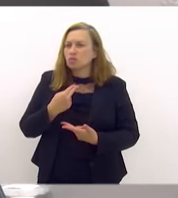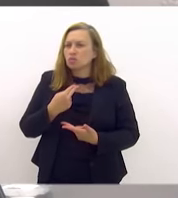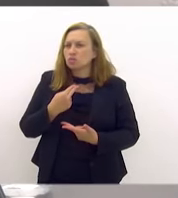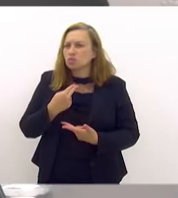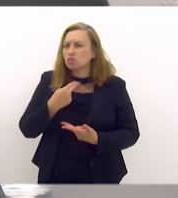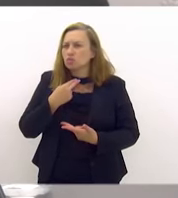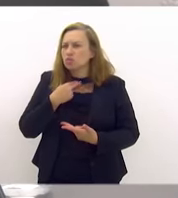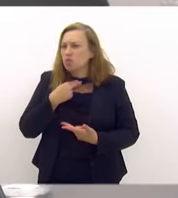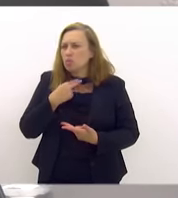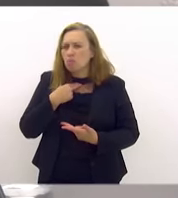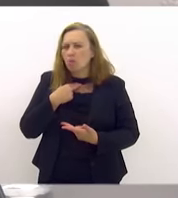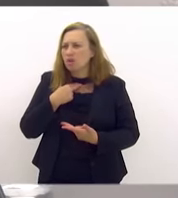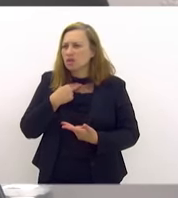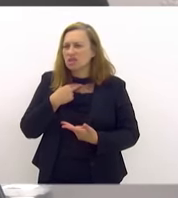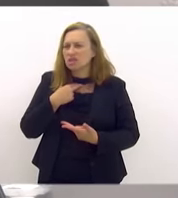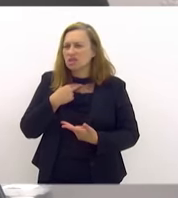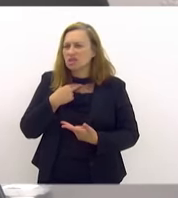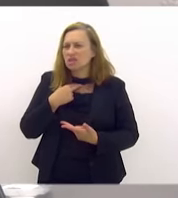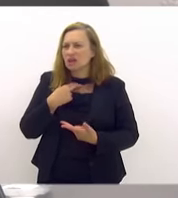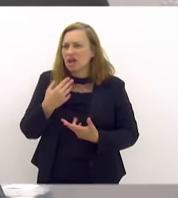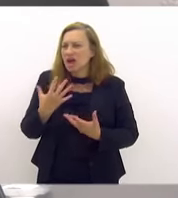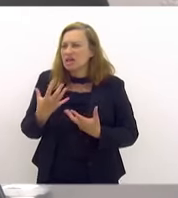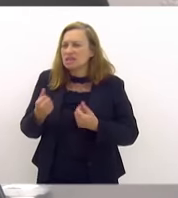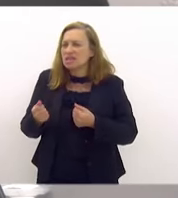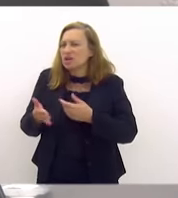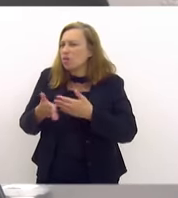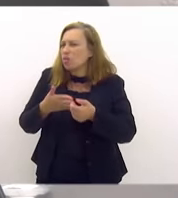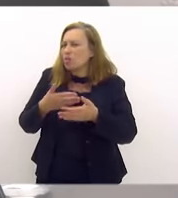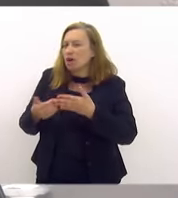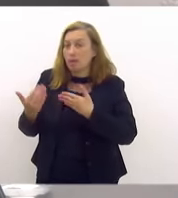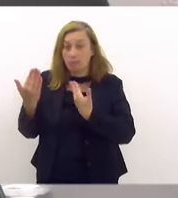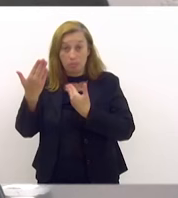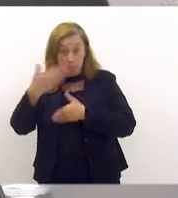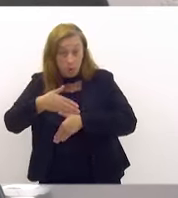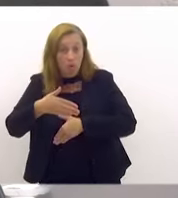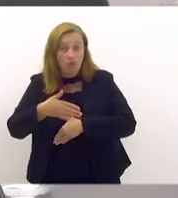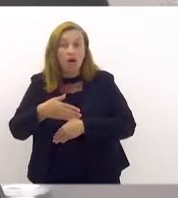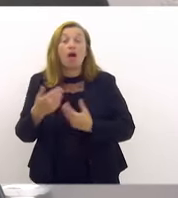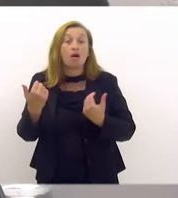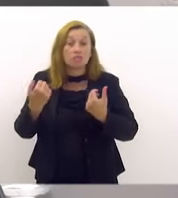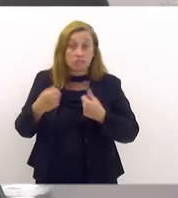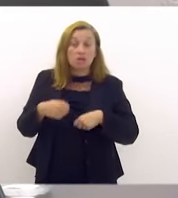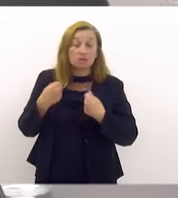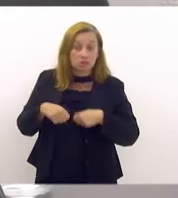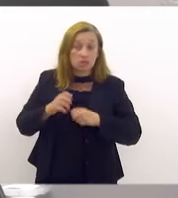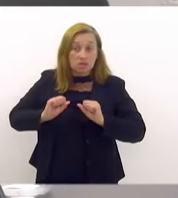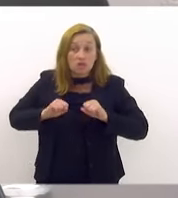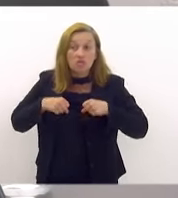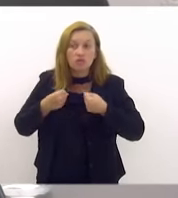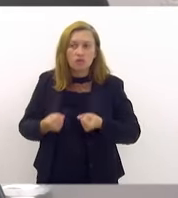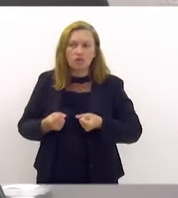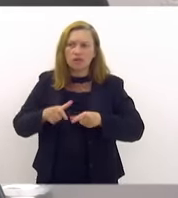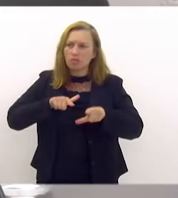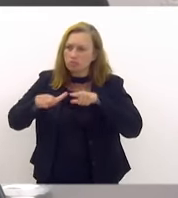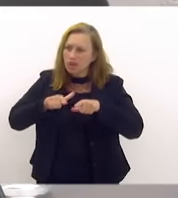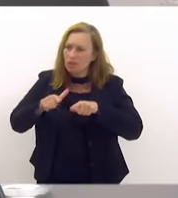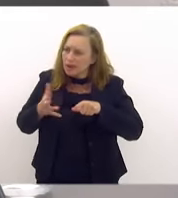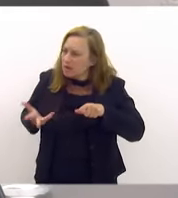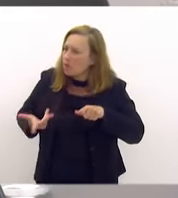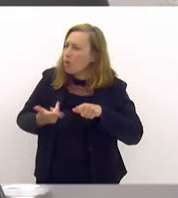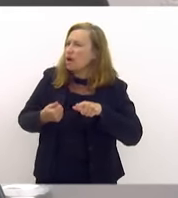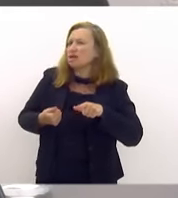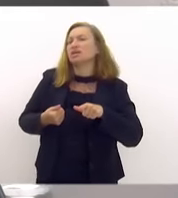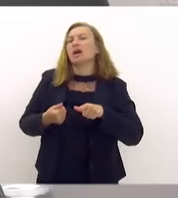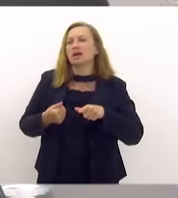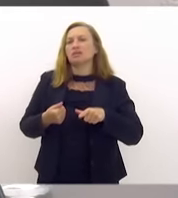sentença condenatória com uma ação penal proposta eh ele deve se rizar com um trabalho bem feito né